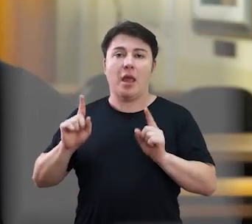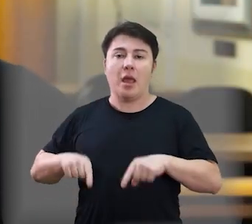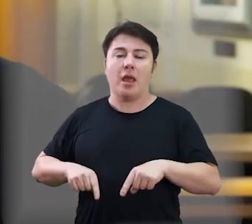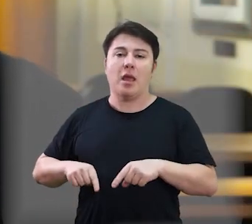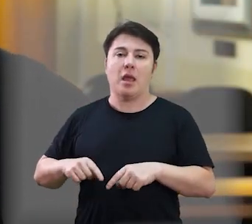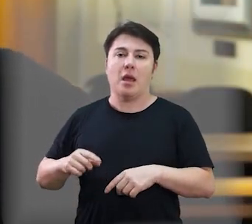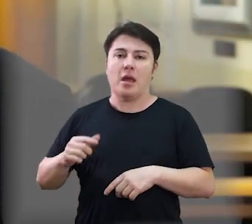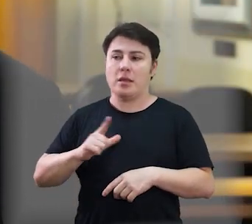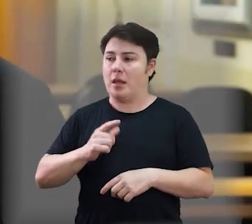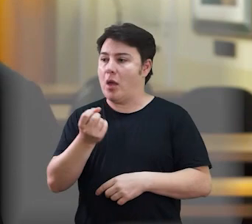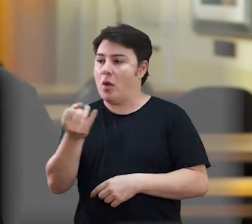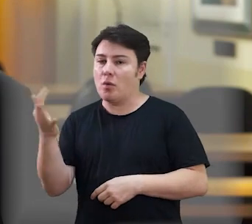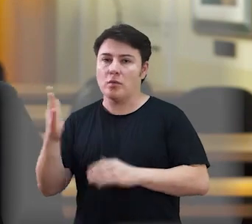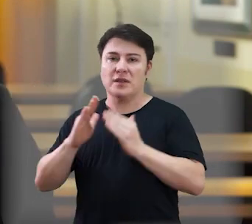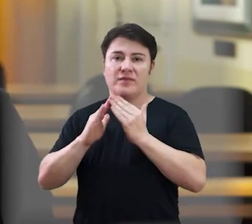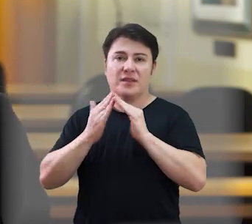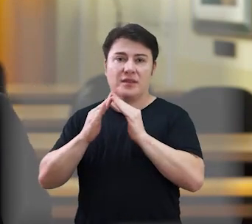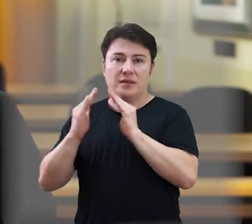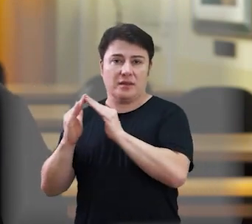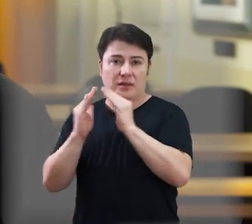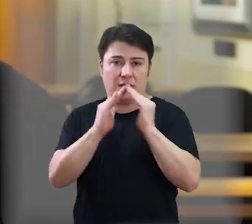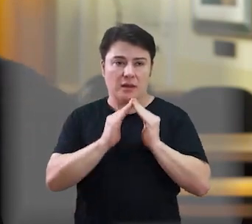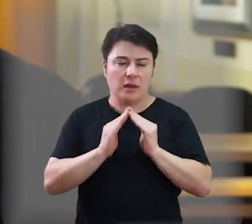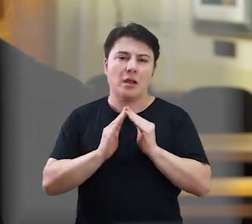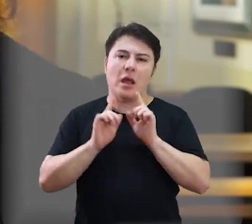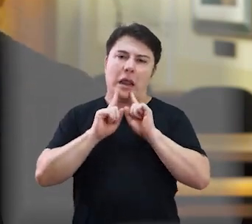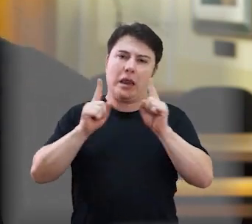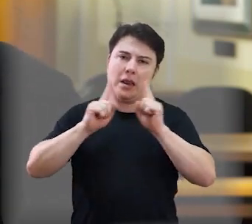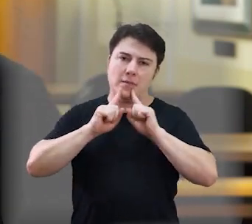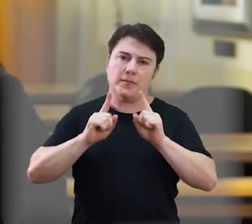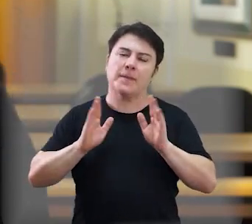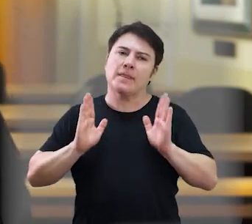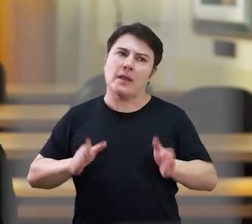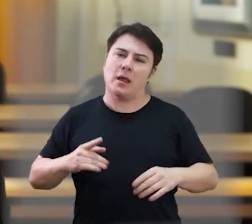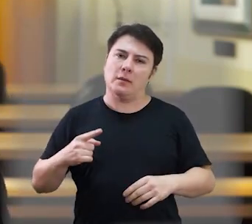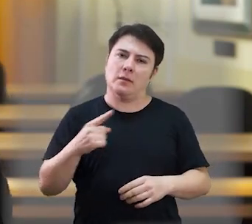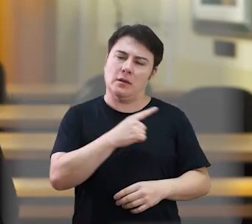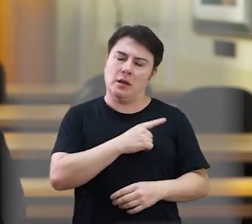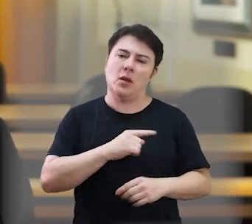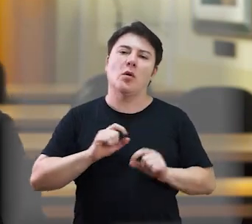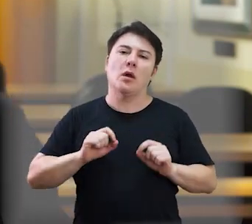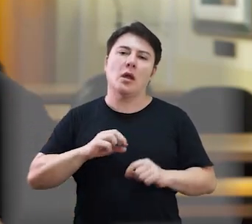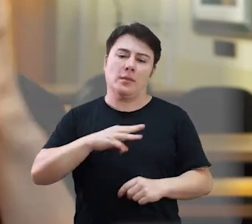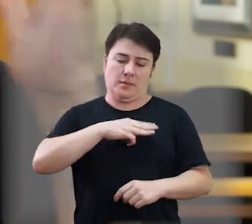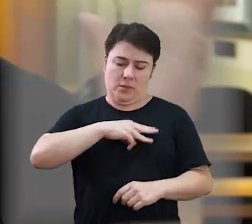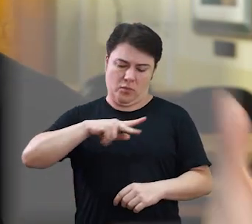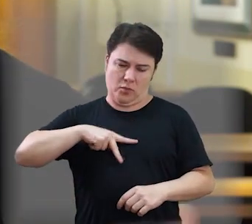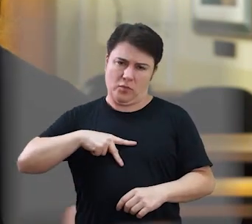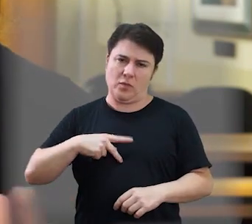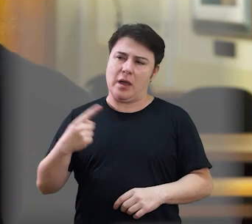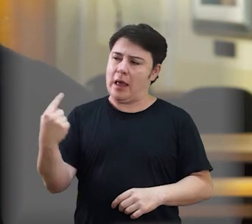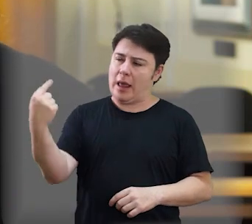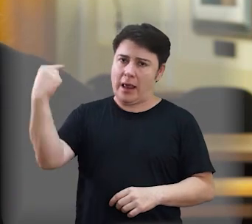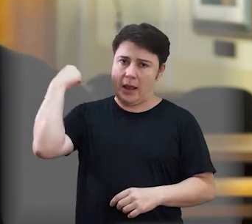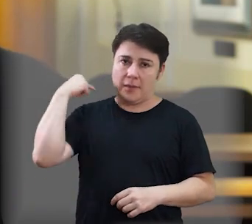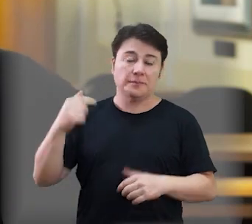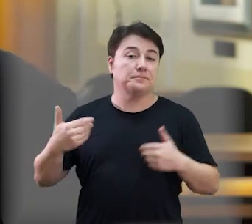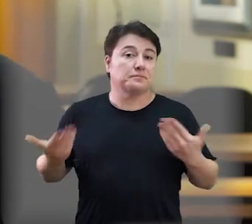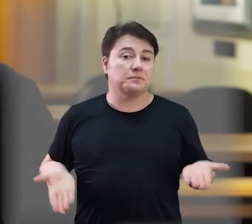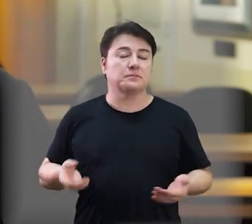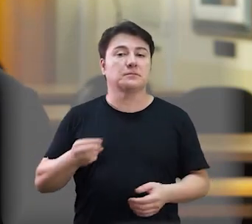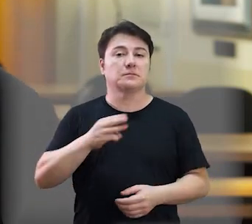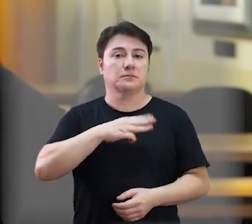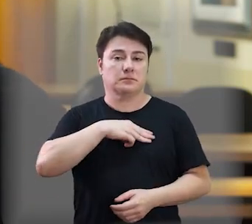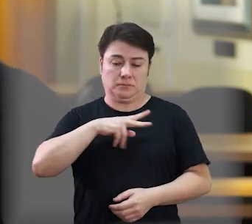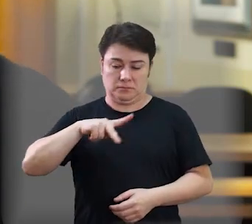ofensiva também por parte de alguns vizinhos. E isso chegou até o Ministério Público lá atrás. E o